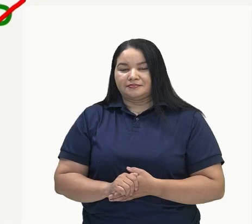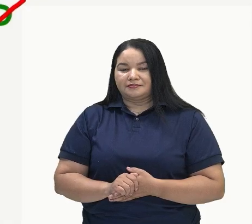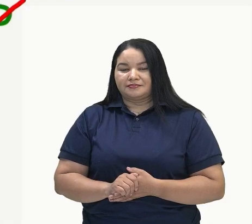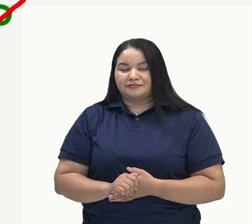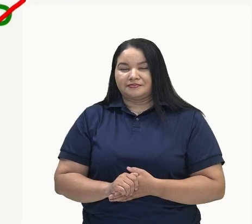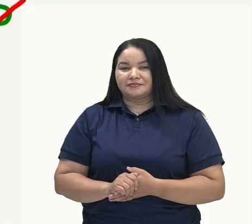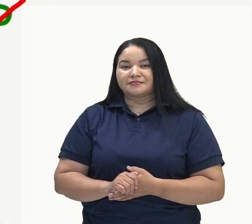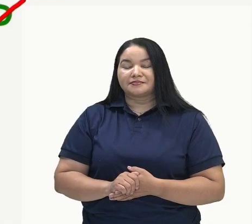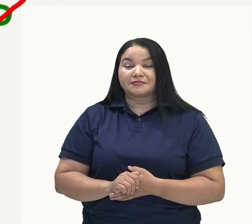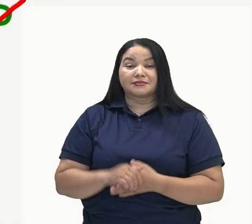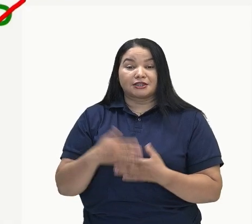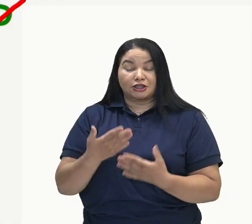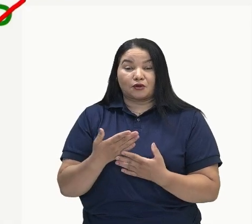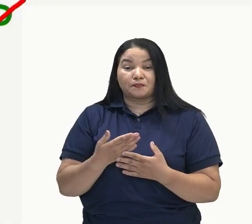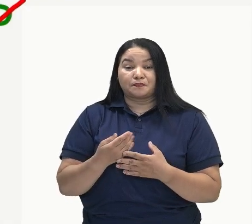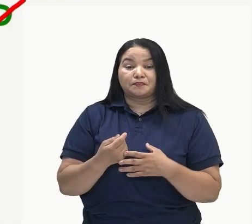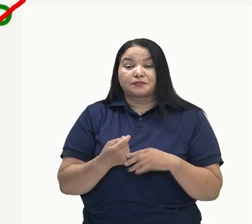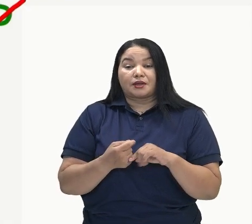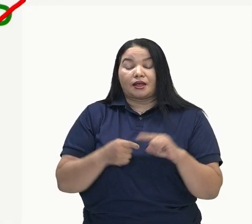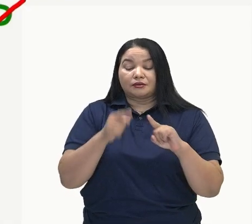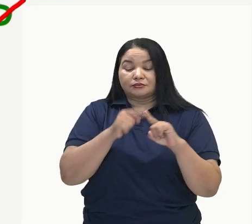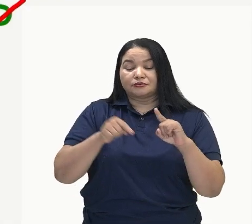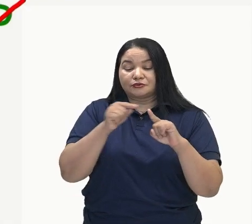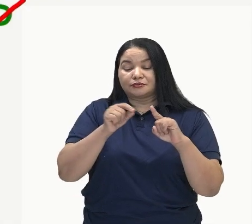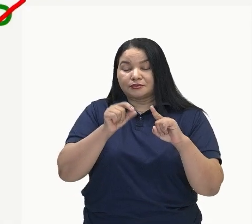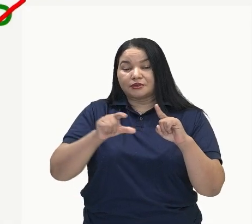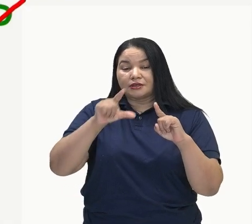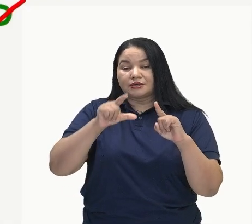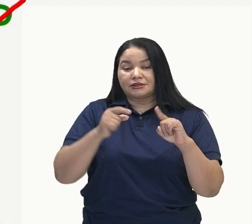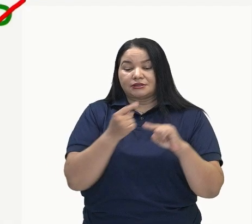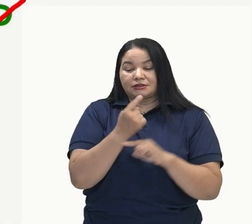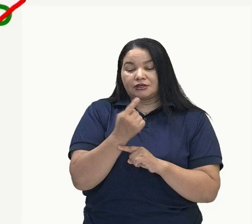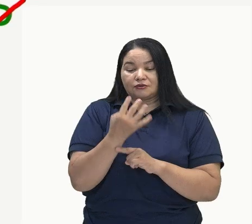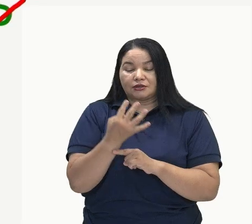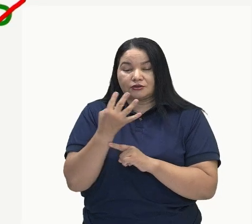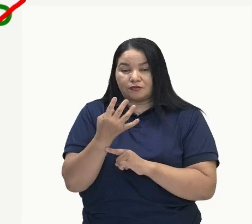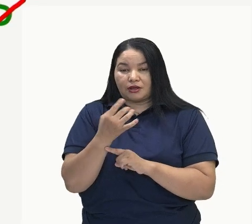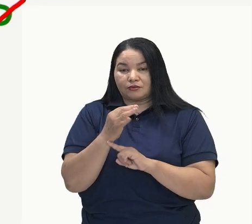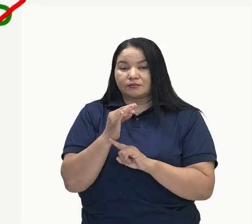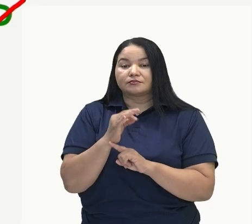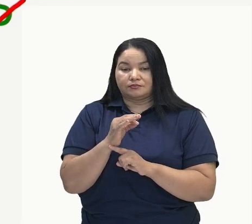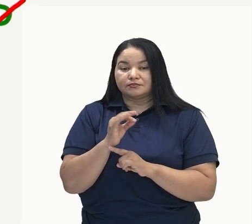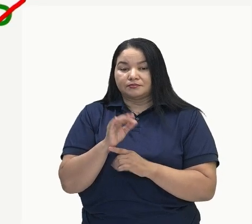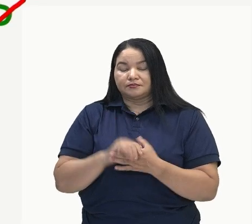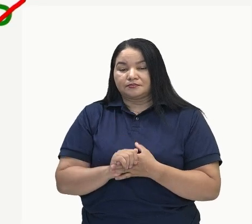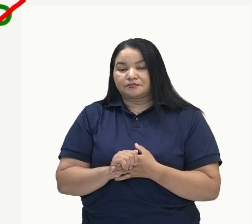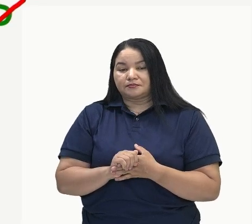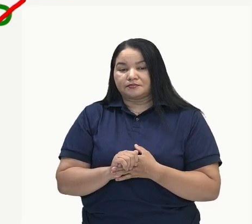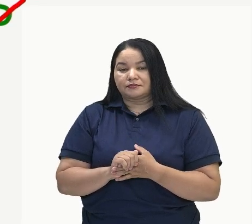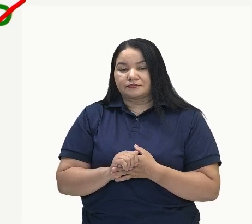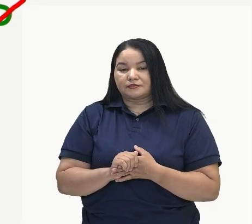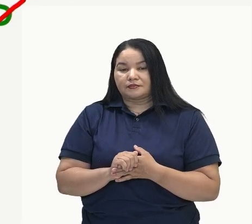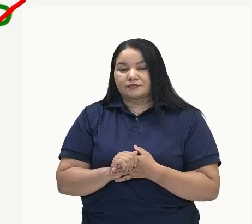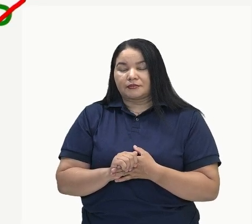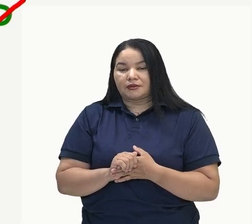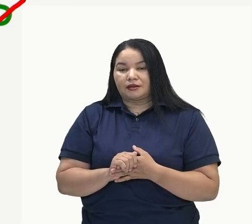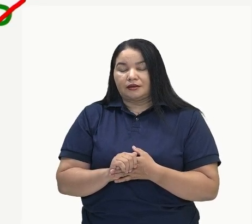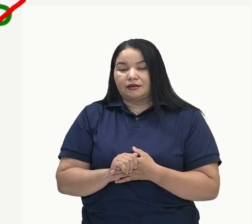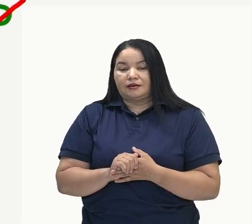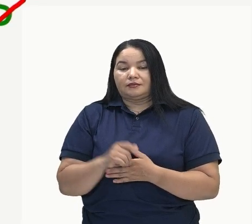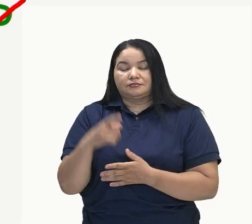a angulação vai ser igual a 144 quê? Graus. Tá ok? Por isso que nós